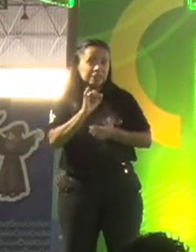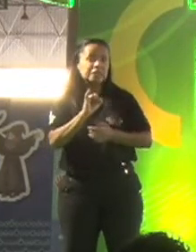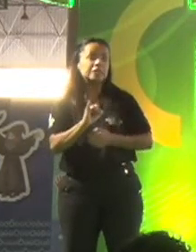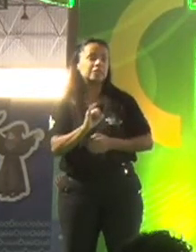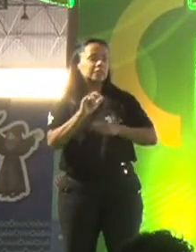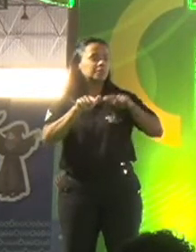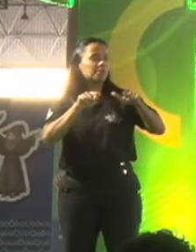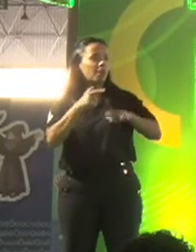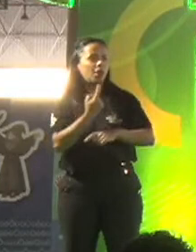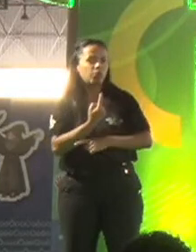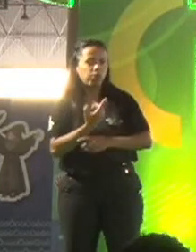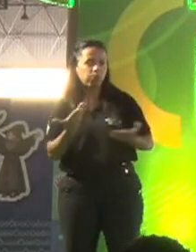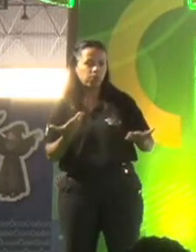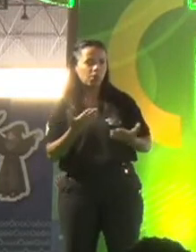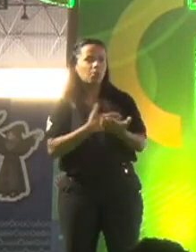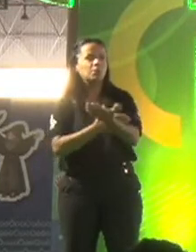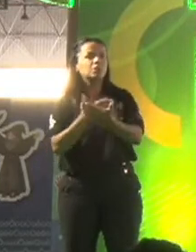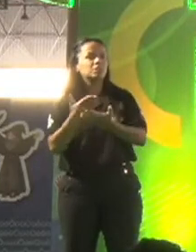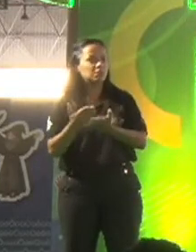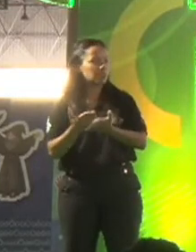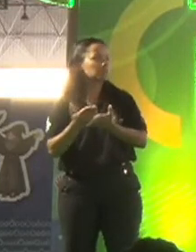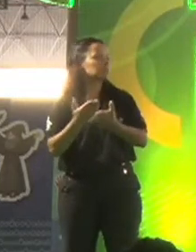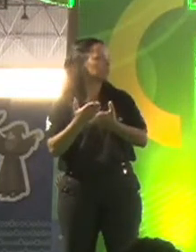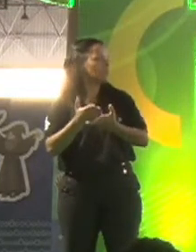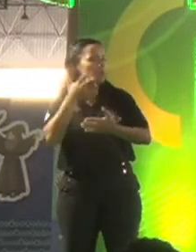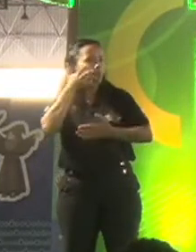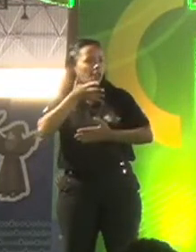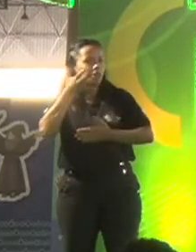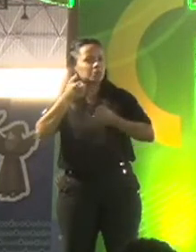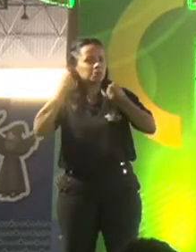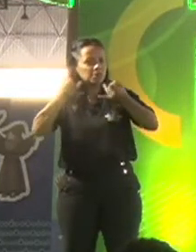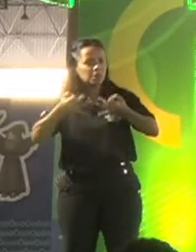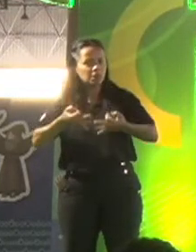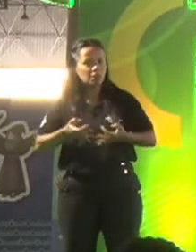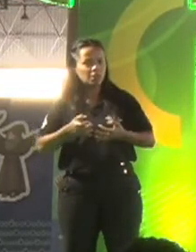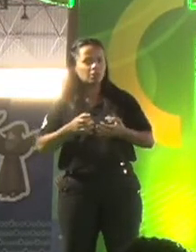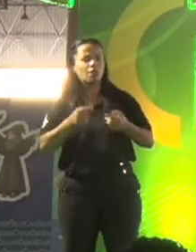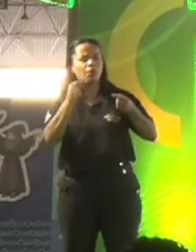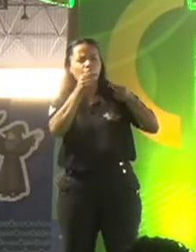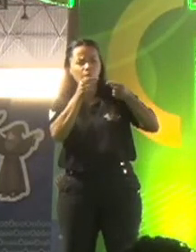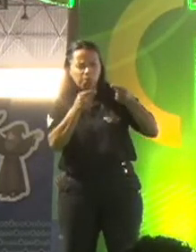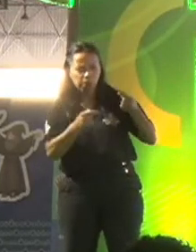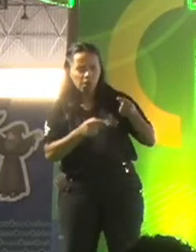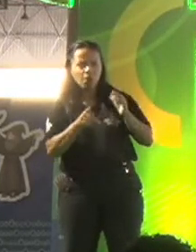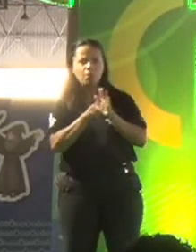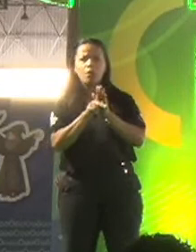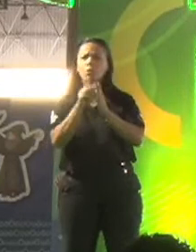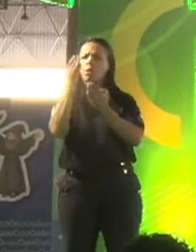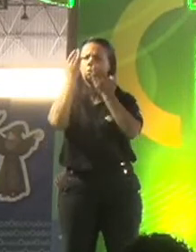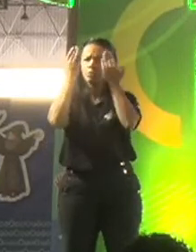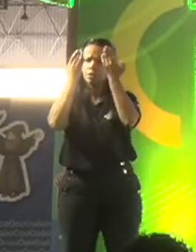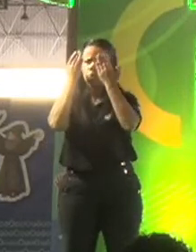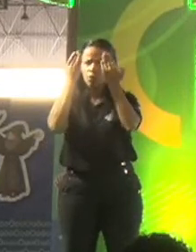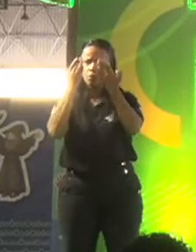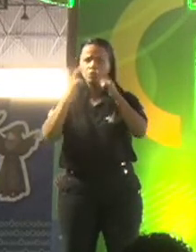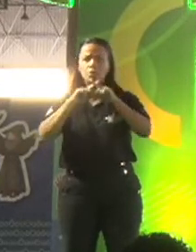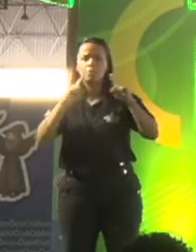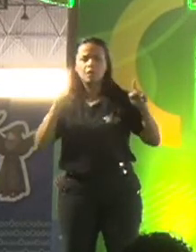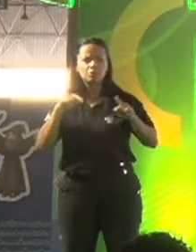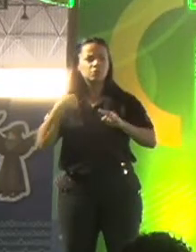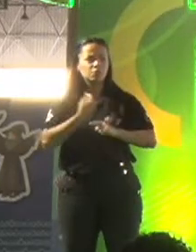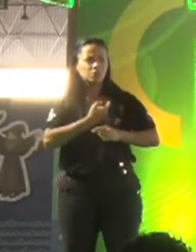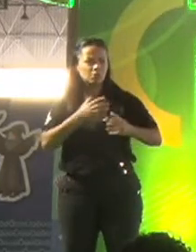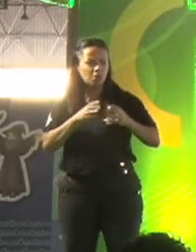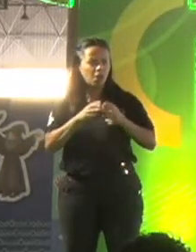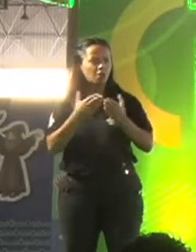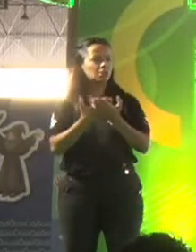então eu iniciei o papo aqui falando sobre aspectos do ponto de de Psicologia mas no